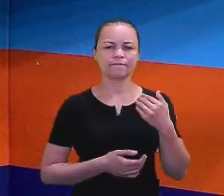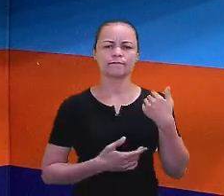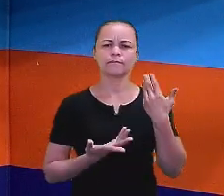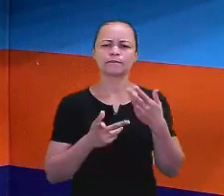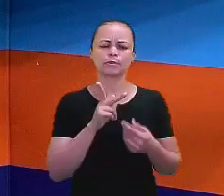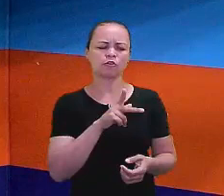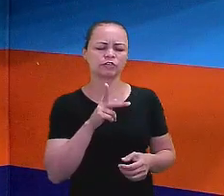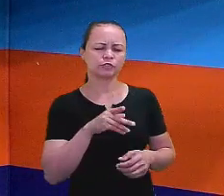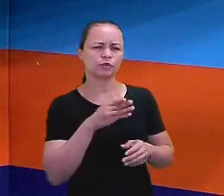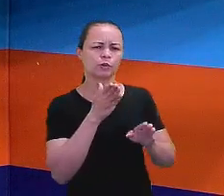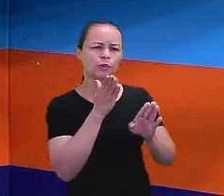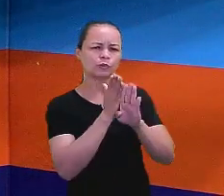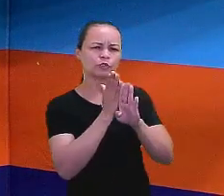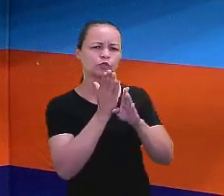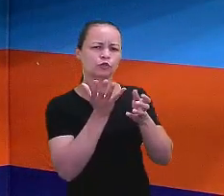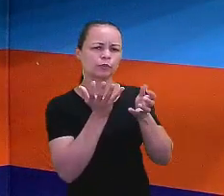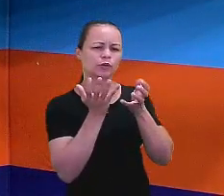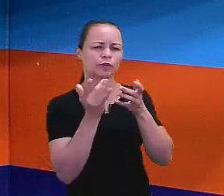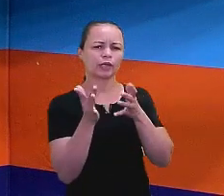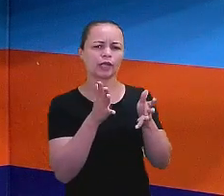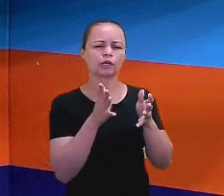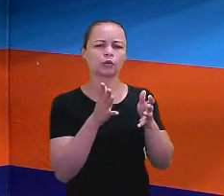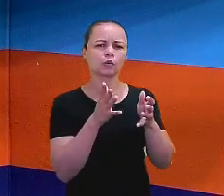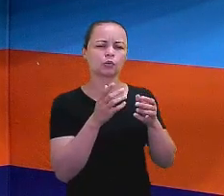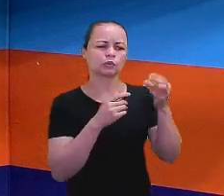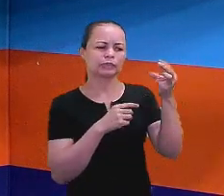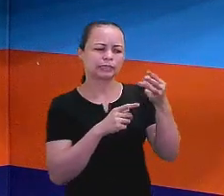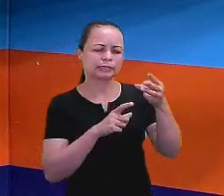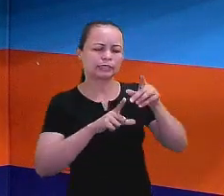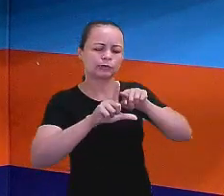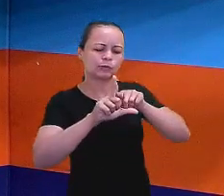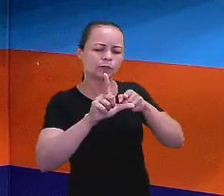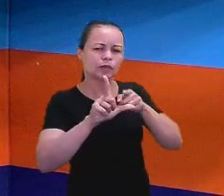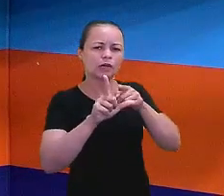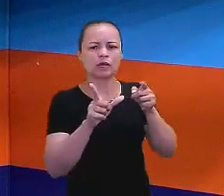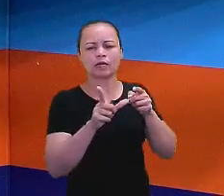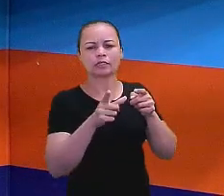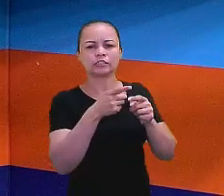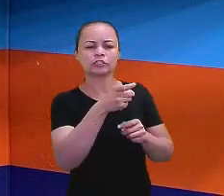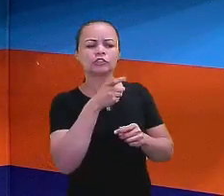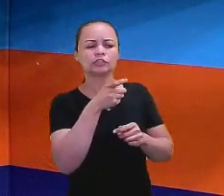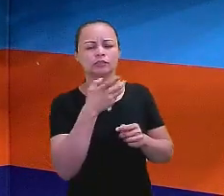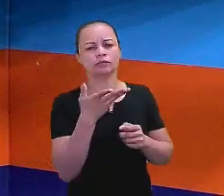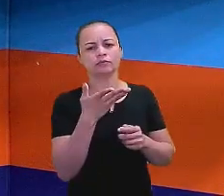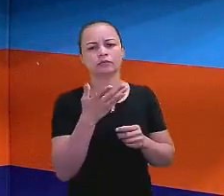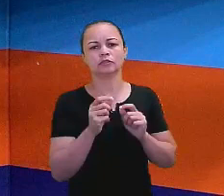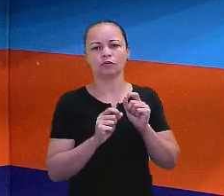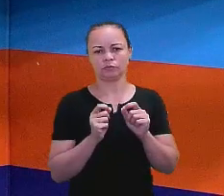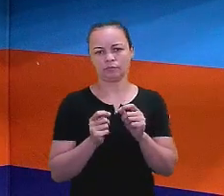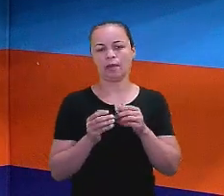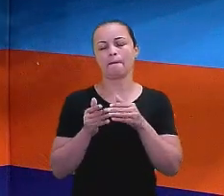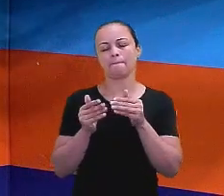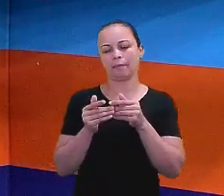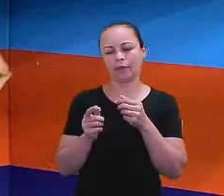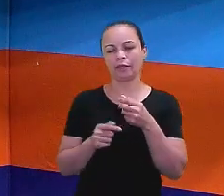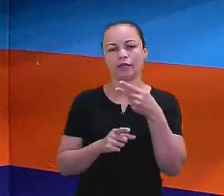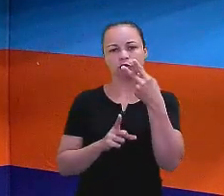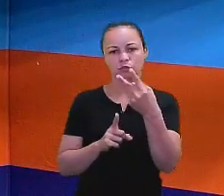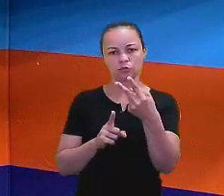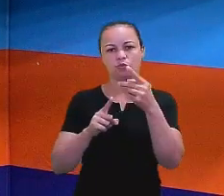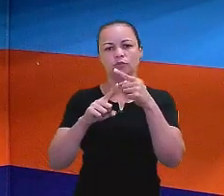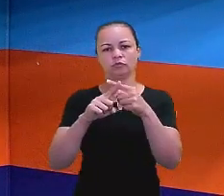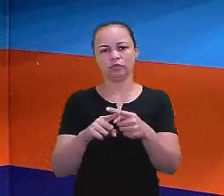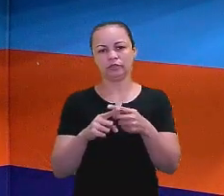terceiro ângulo, que mede o dobro de x, é só pegar 2 vezes x. 2 vezes